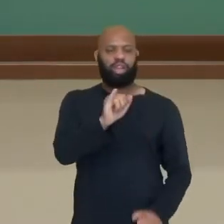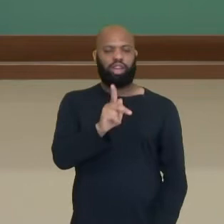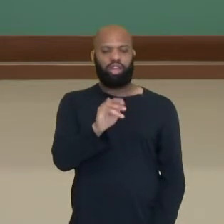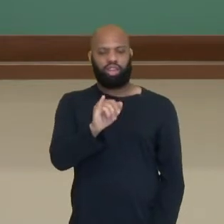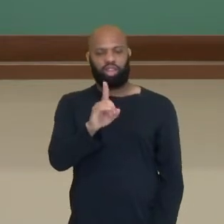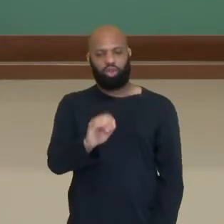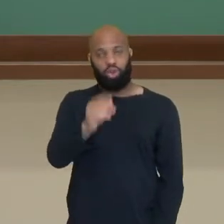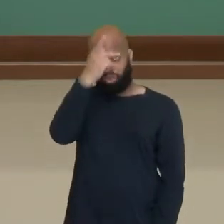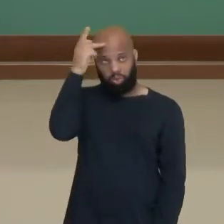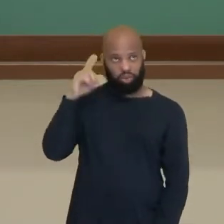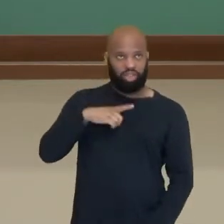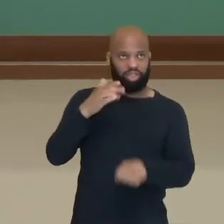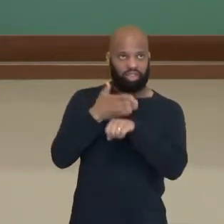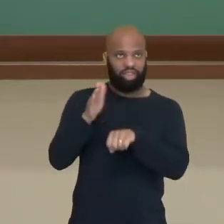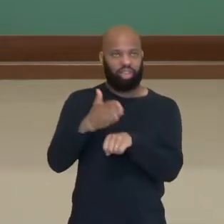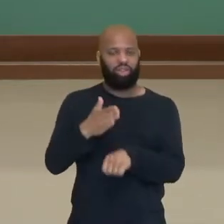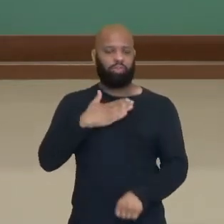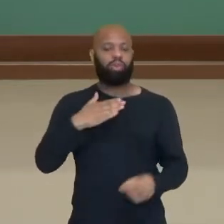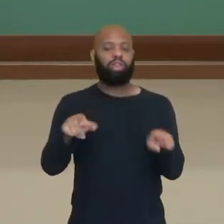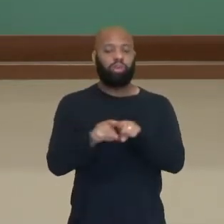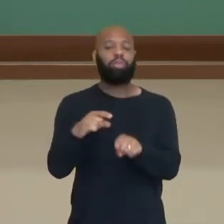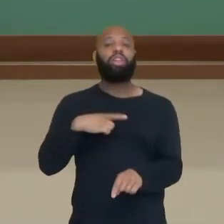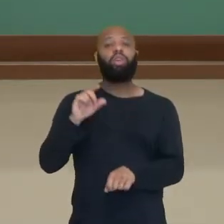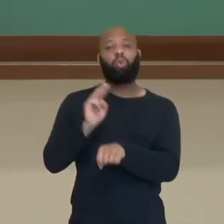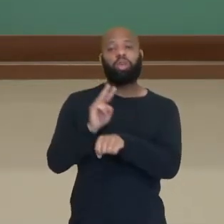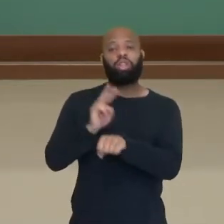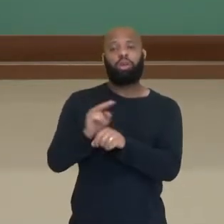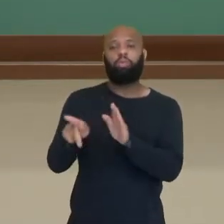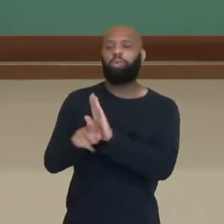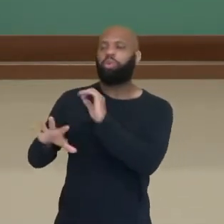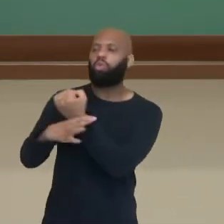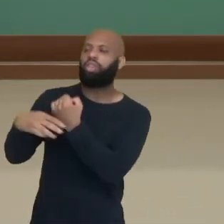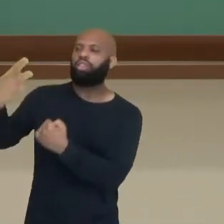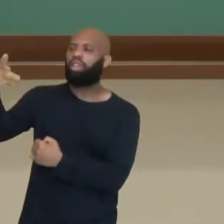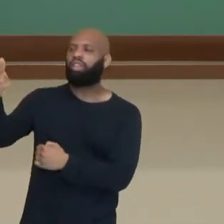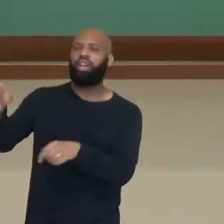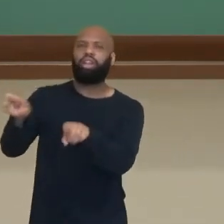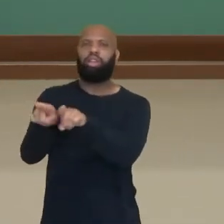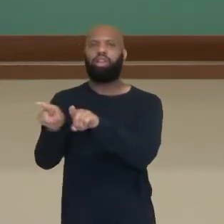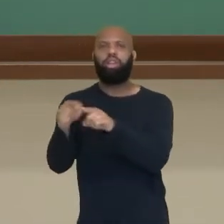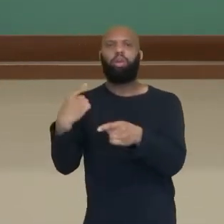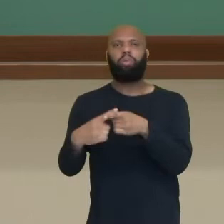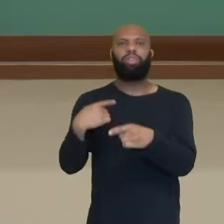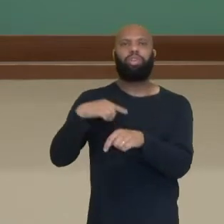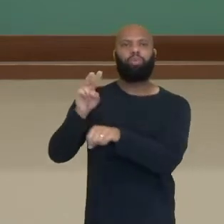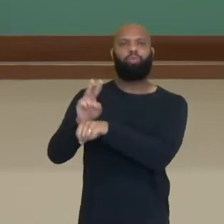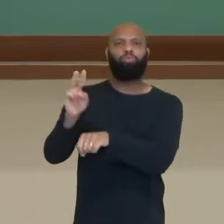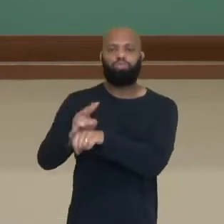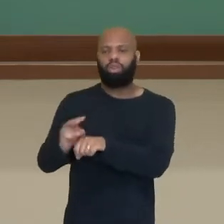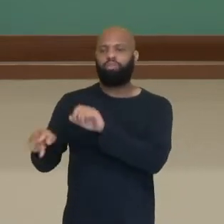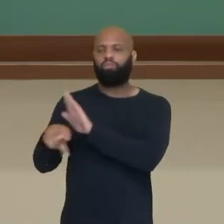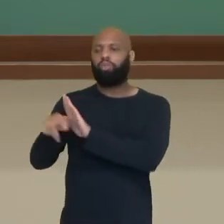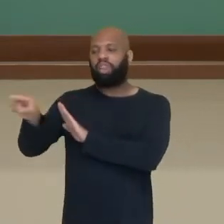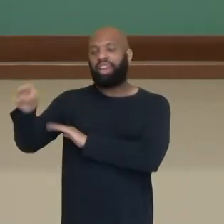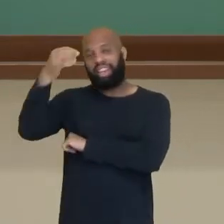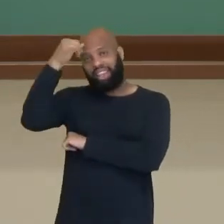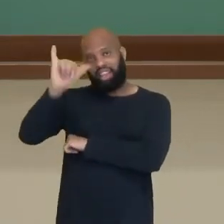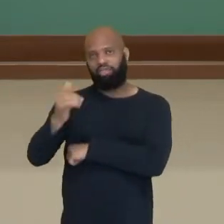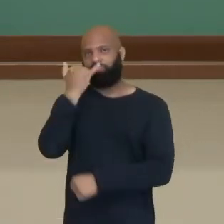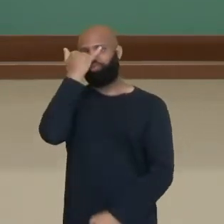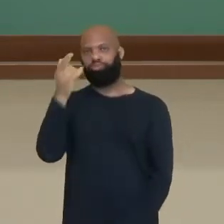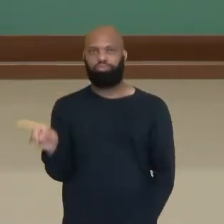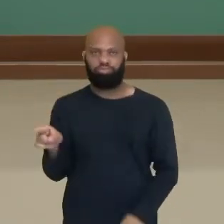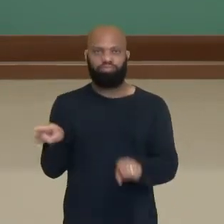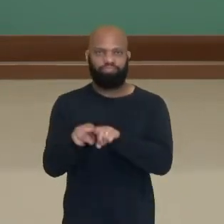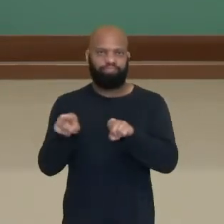treinando comigo, eu tenho que cuidar da segurança do outro também. Eu tenho que cuidar para que esse meu parceiro de treino